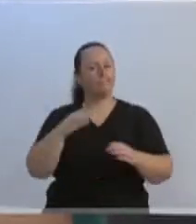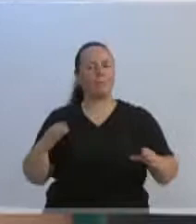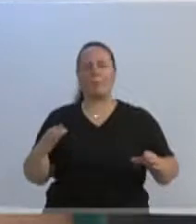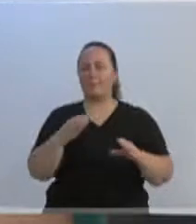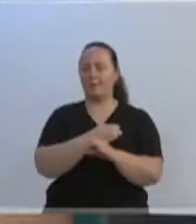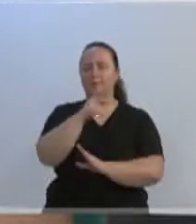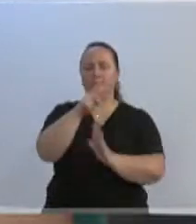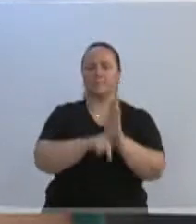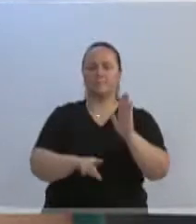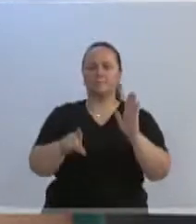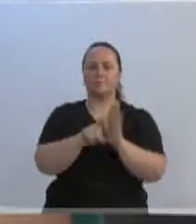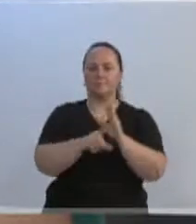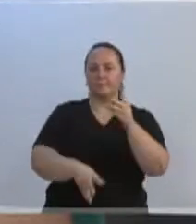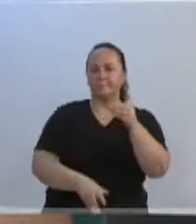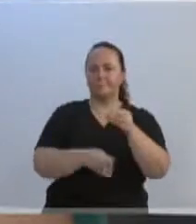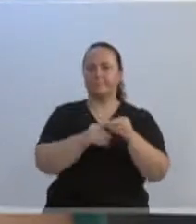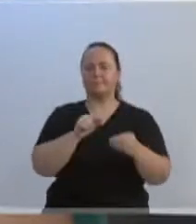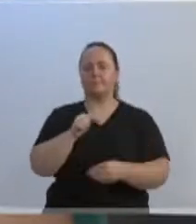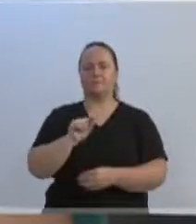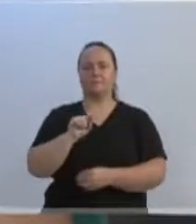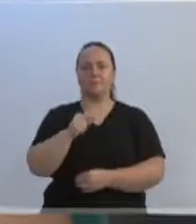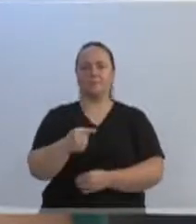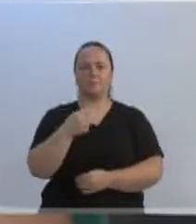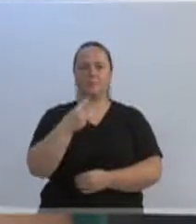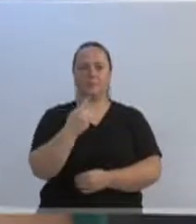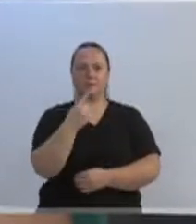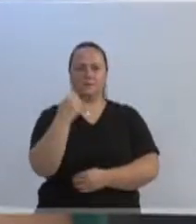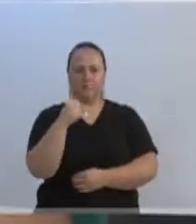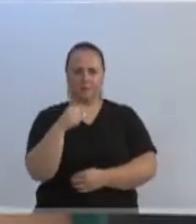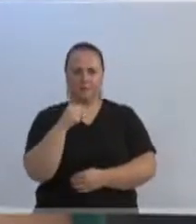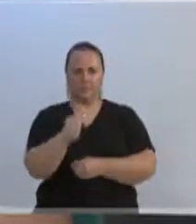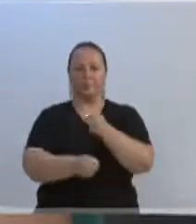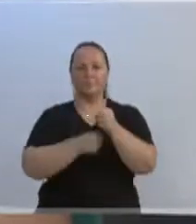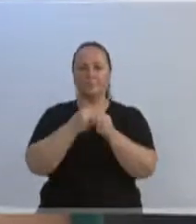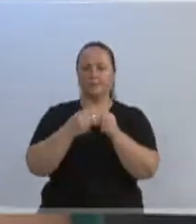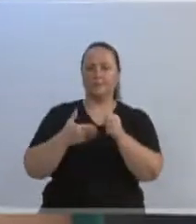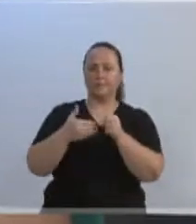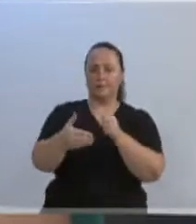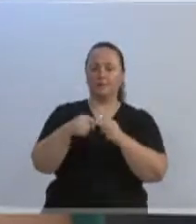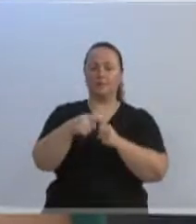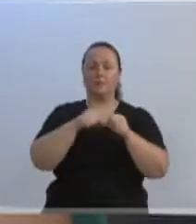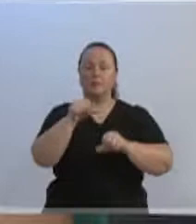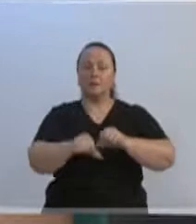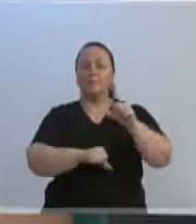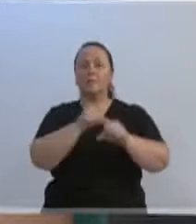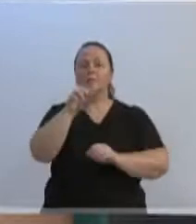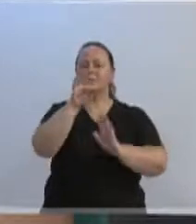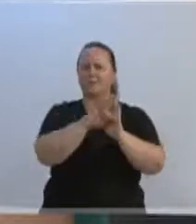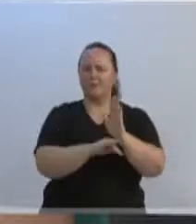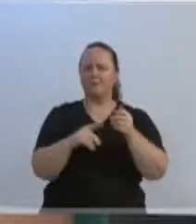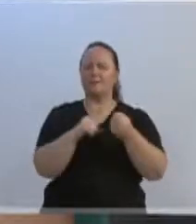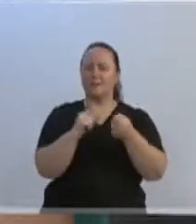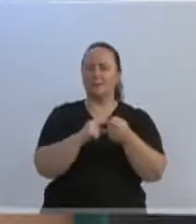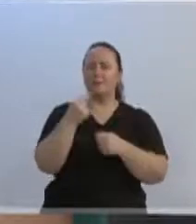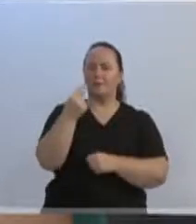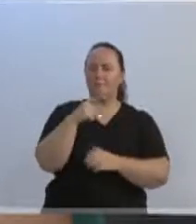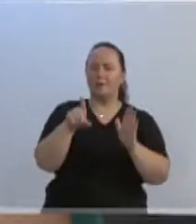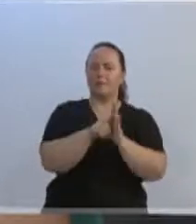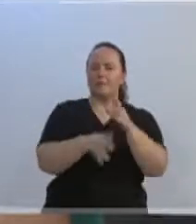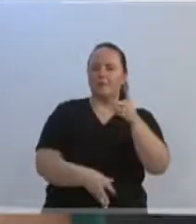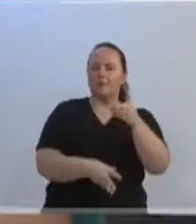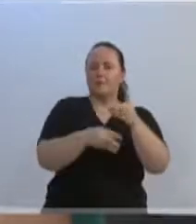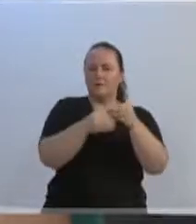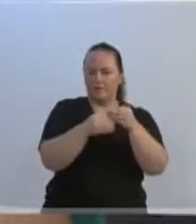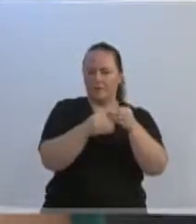de lei complementar número 7.318 de 2017 que altera a redação do artigo 1º da lei complementar número